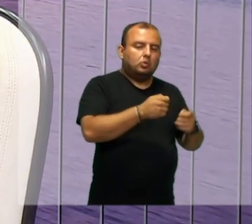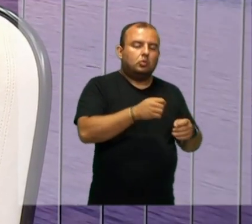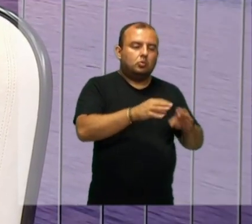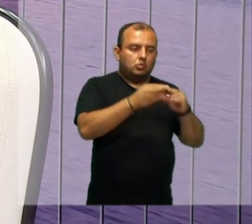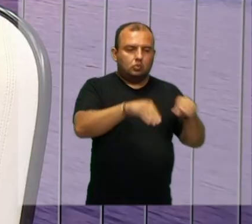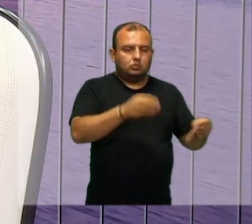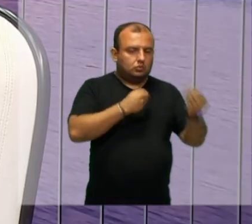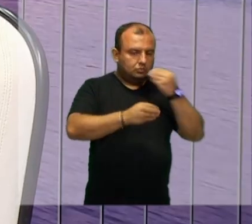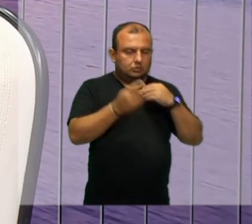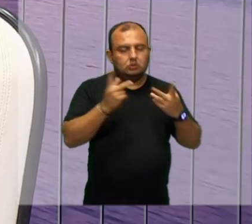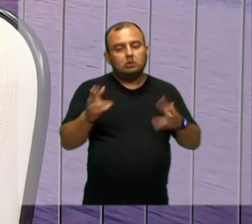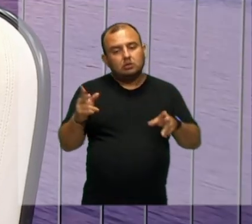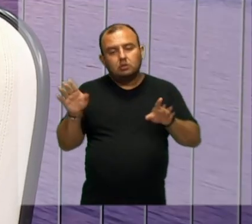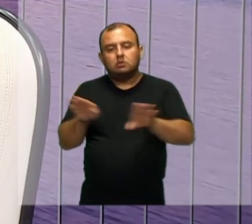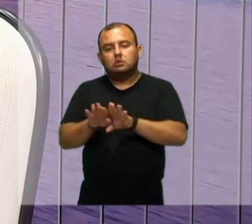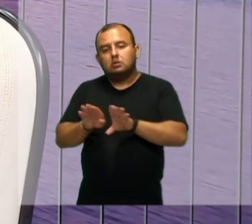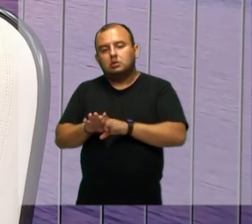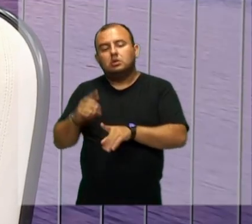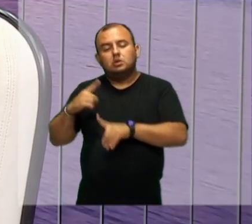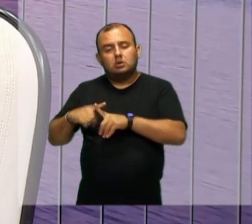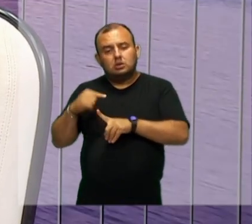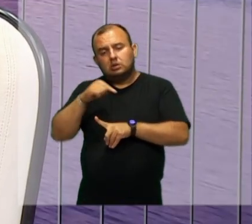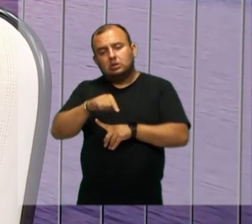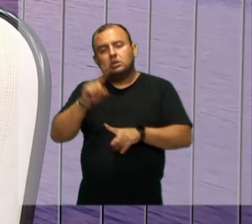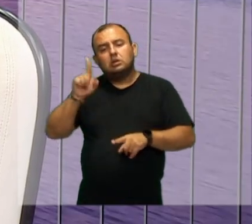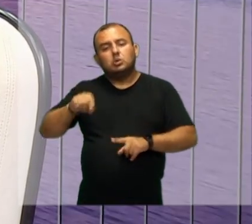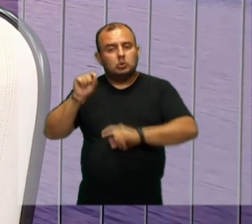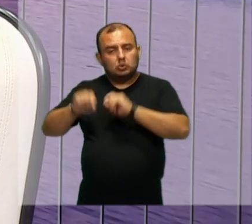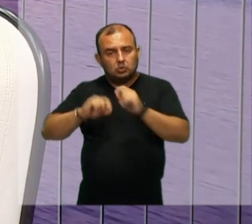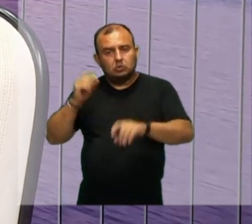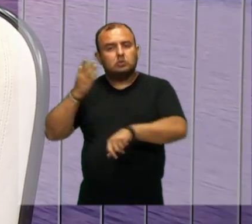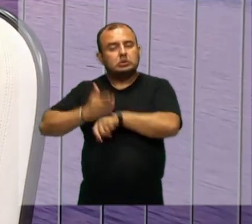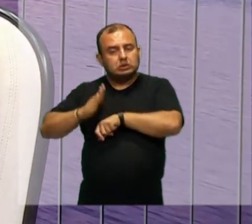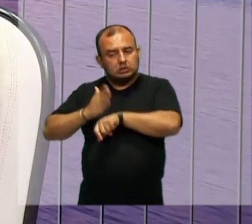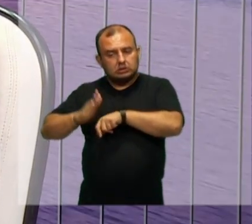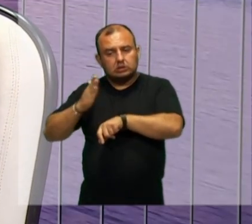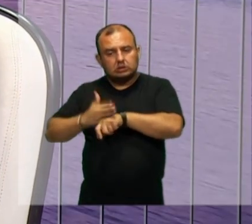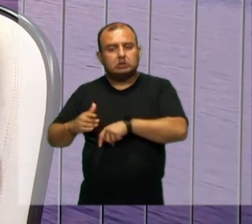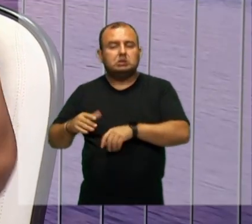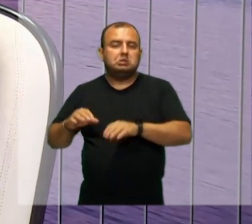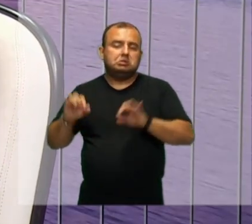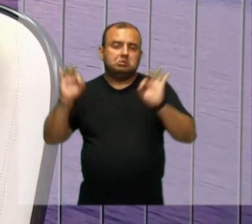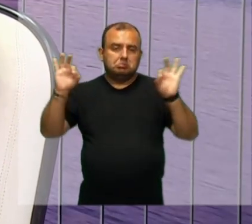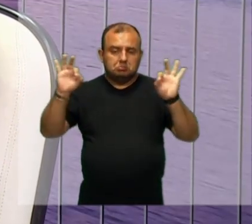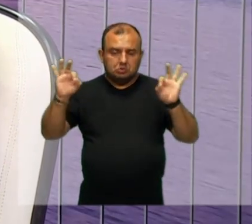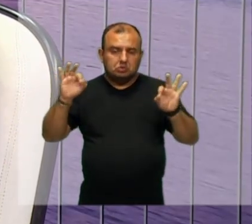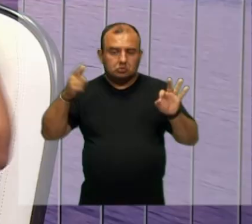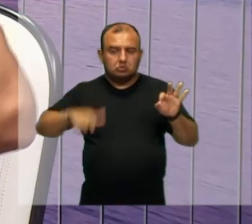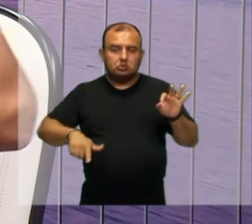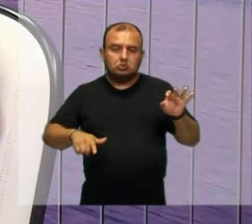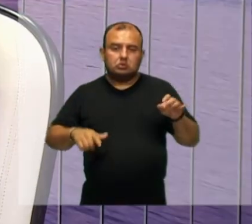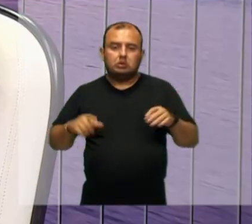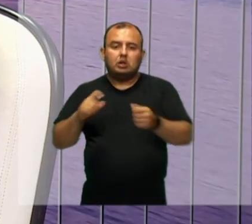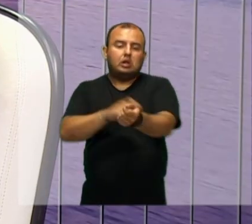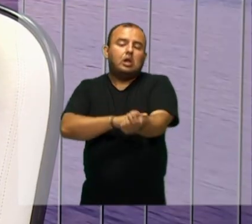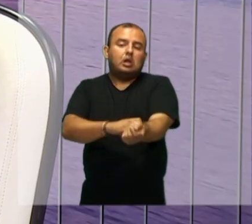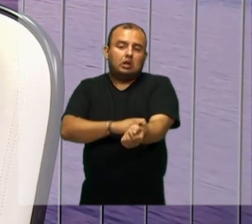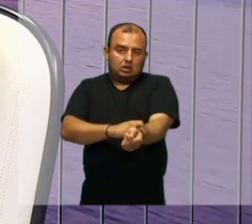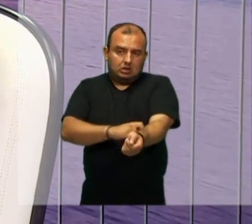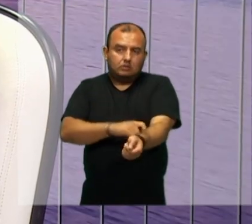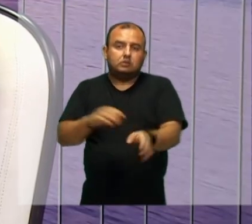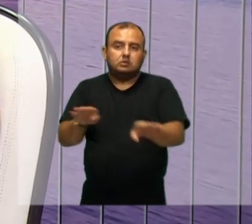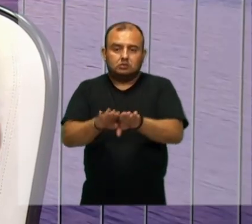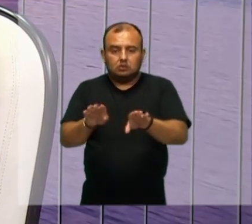para competir tu vai comer pão com ovo, porque aquilo ali nada mais é que mais um treino de luxo, entre aspas. É claro, tem o nervosismo, tem a questão